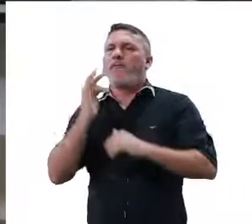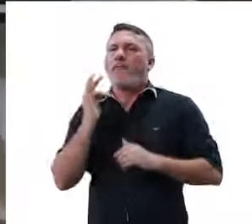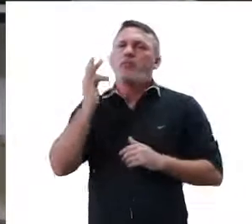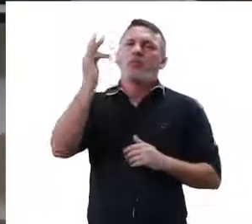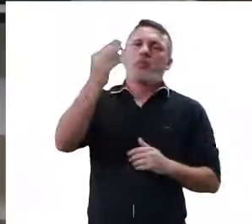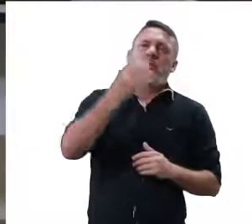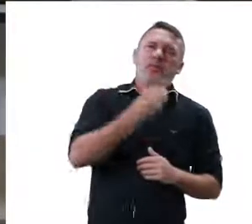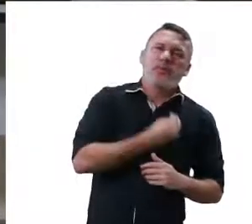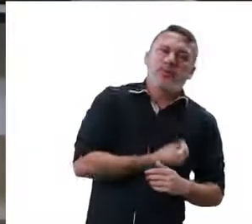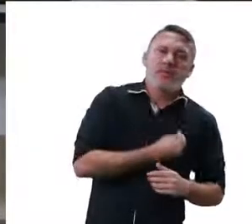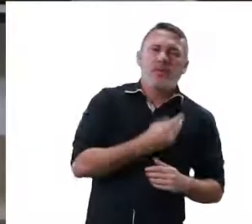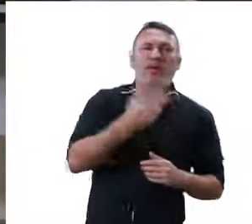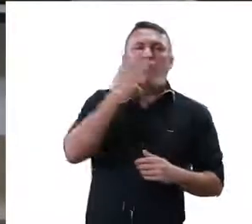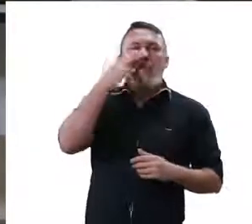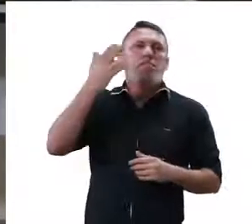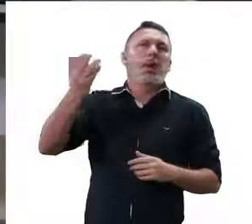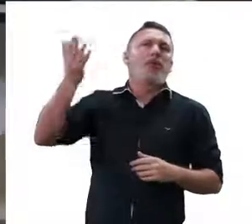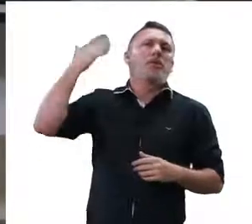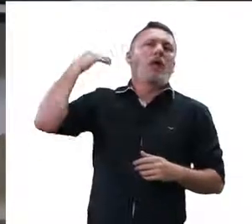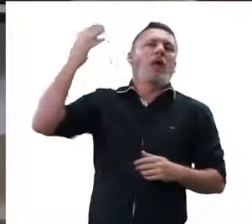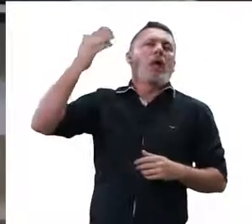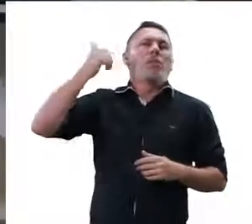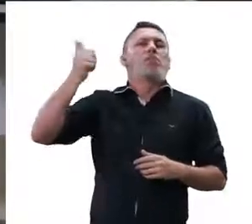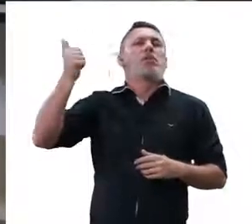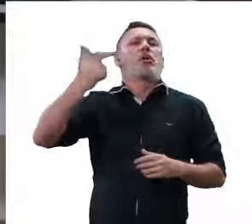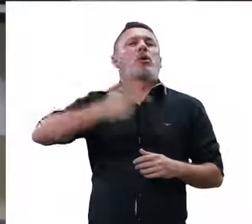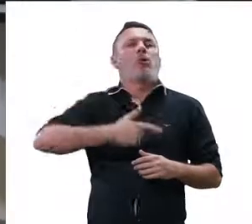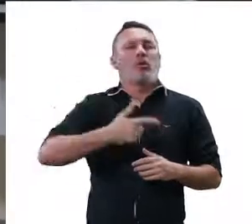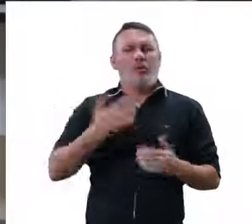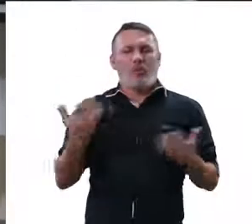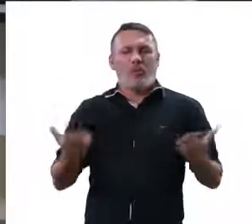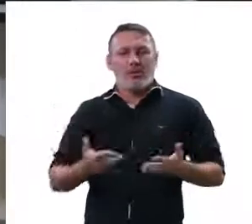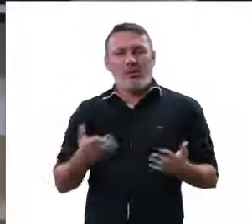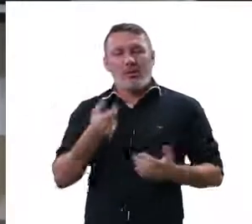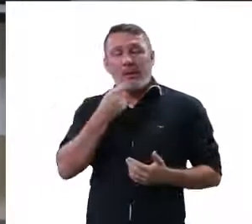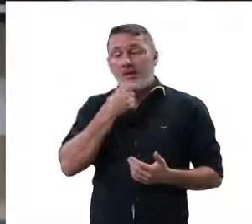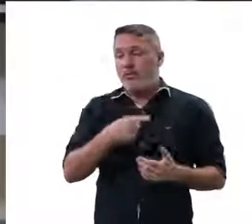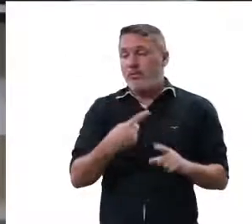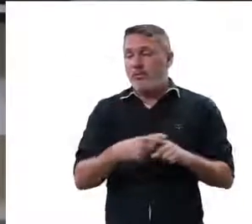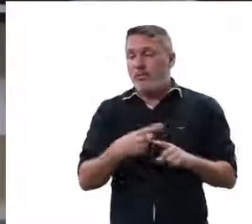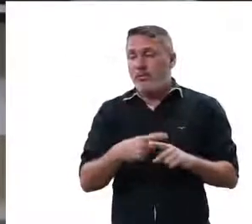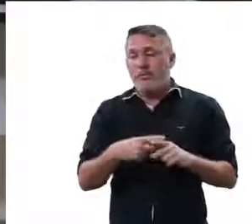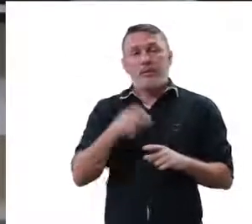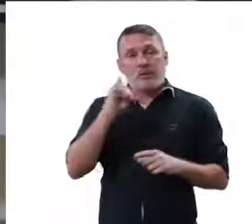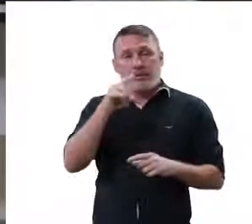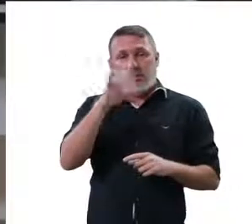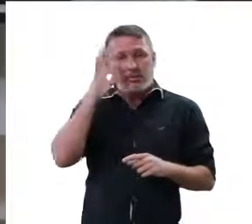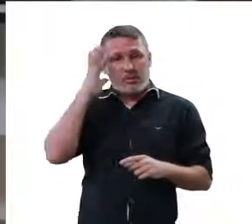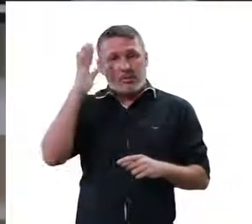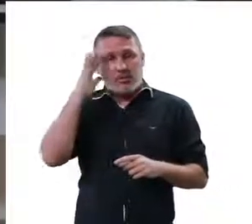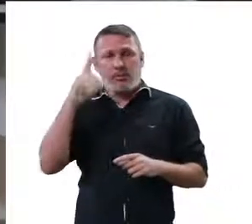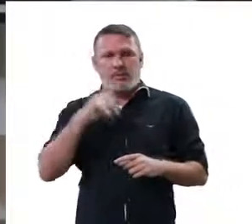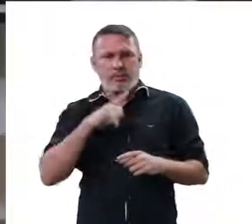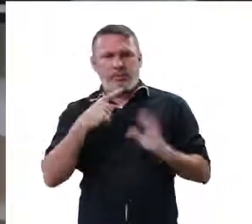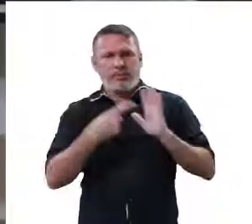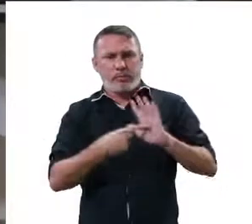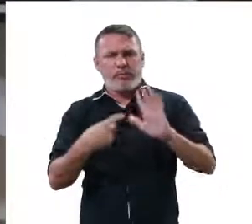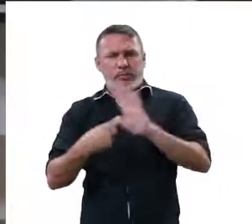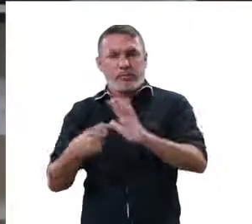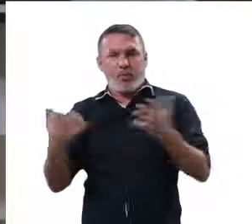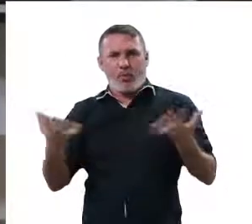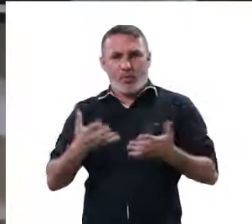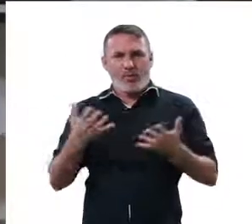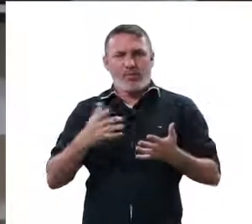progresso, ao presente, ao futuro. Então, o passado é muito interessante, né? É engraçado que